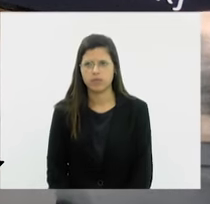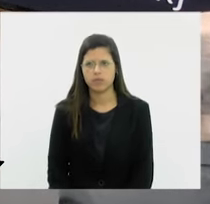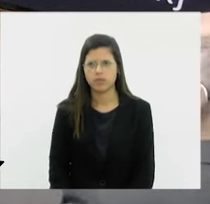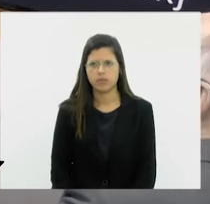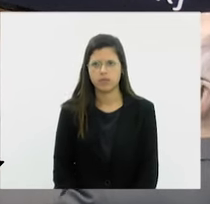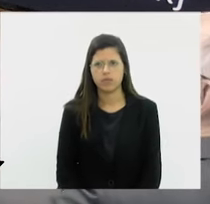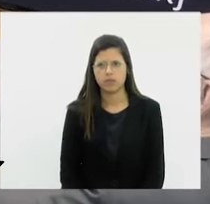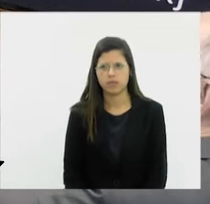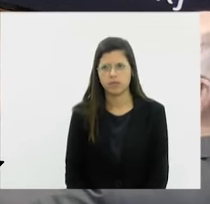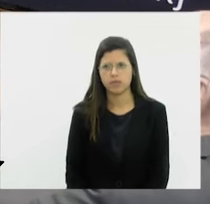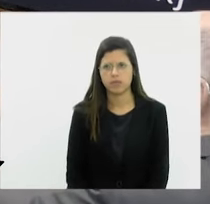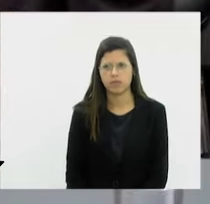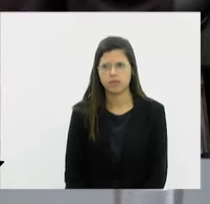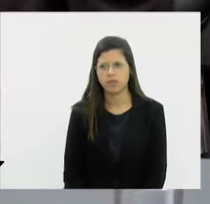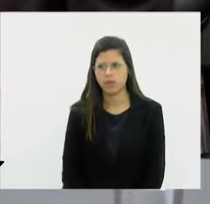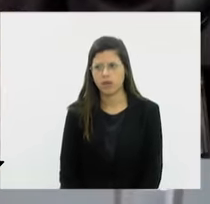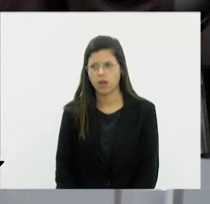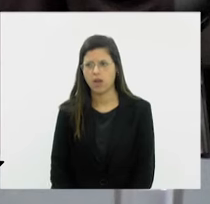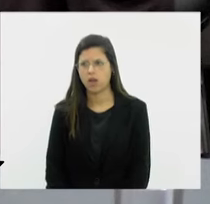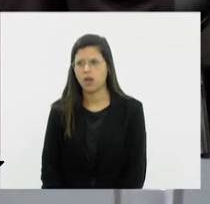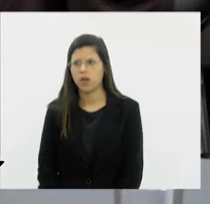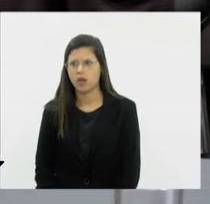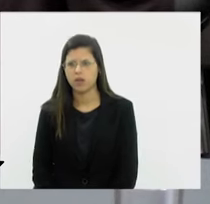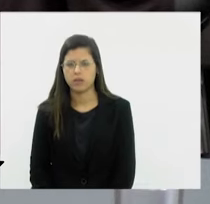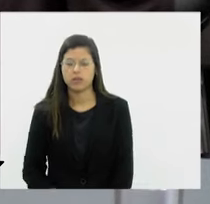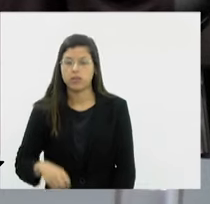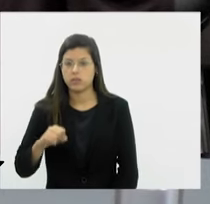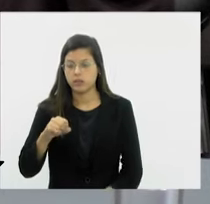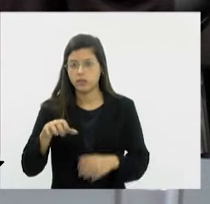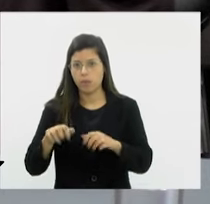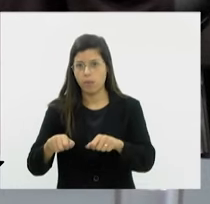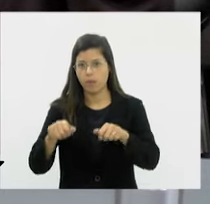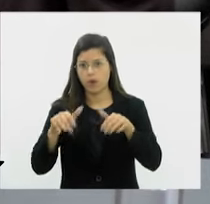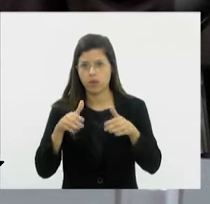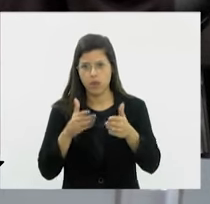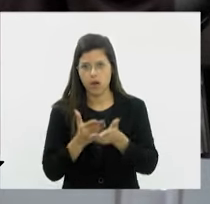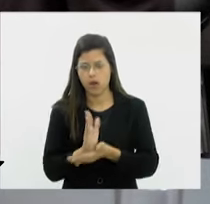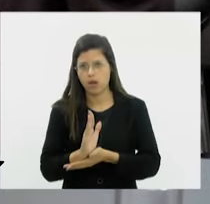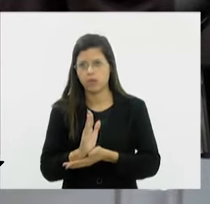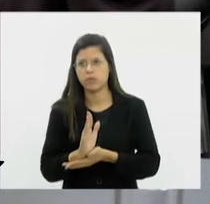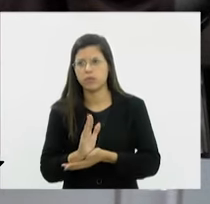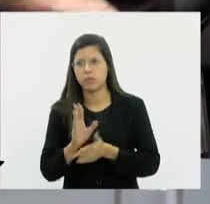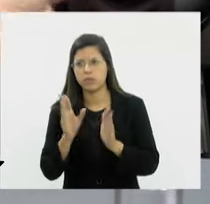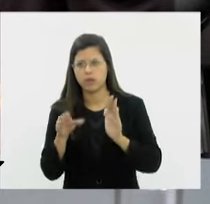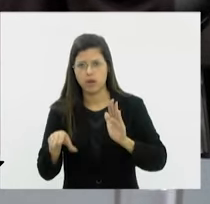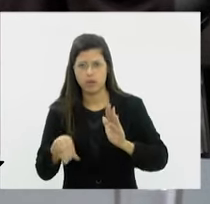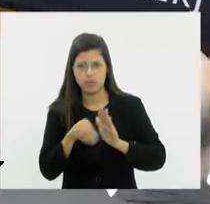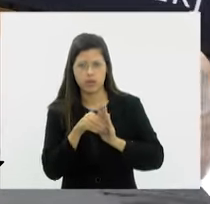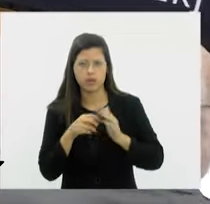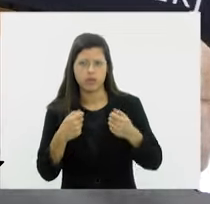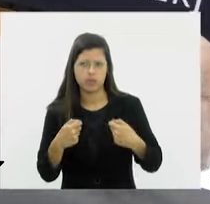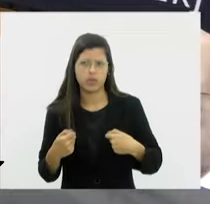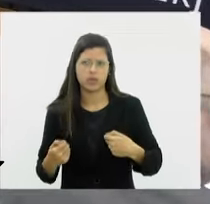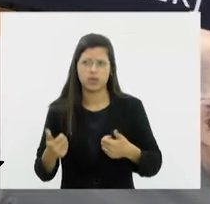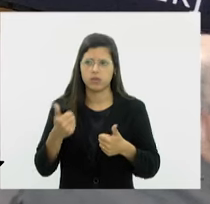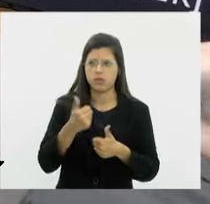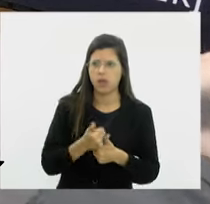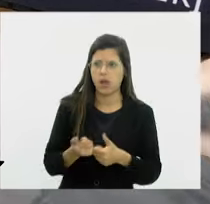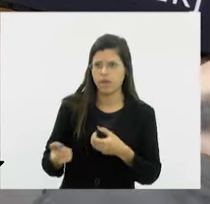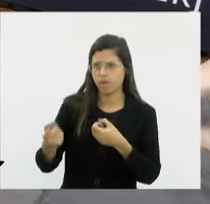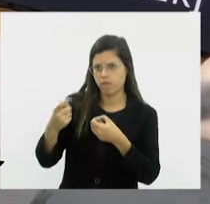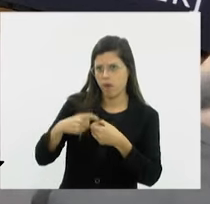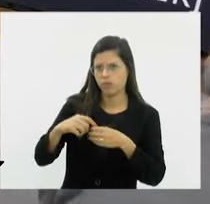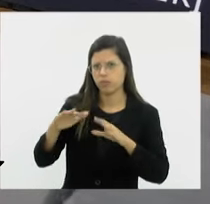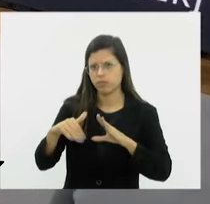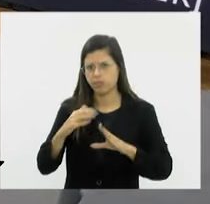aprovar a emenda, mas se o plenário aprovar a emenda... Não é isso, deputado Sérgio? Aí tem que gerar substitutivo e vem para a CCJ. Se gerar substitutivo, volta para a... E